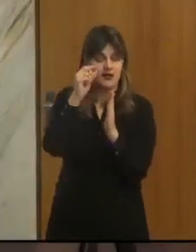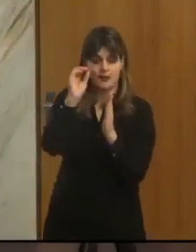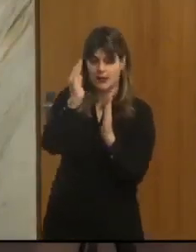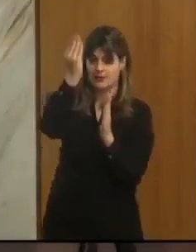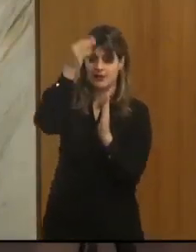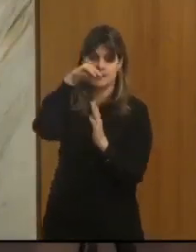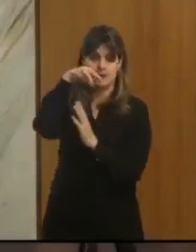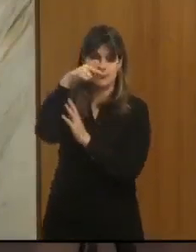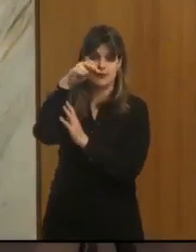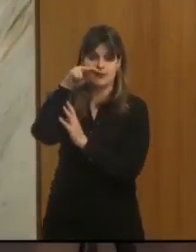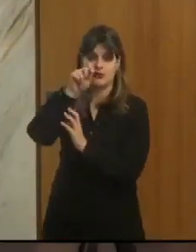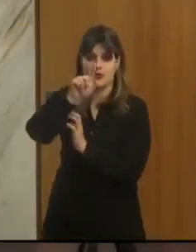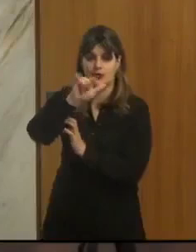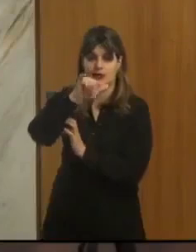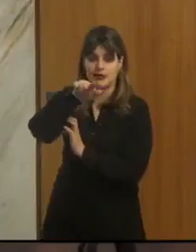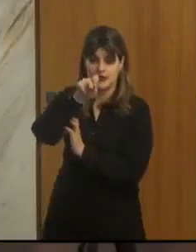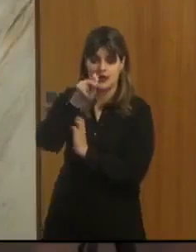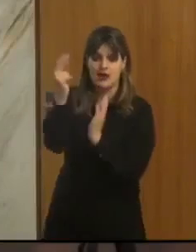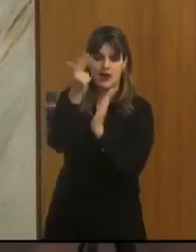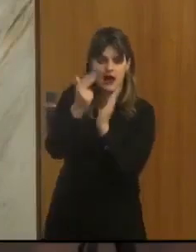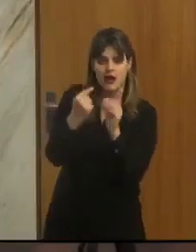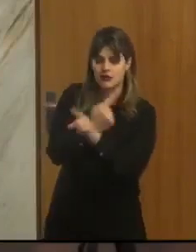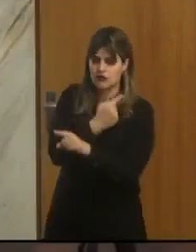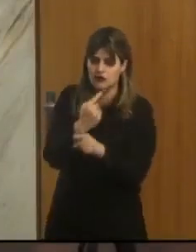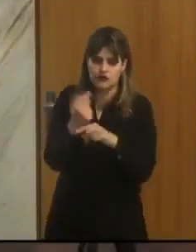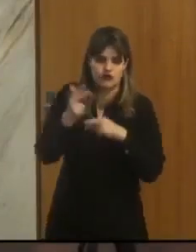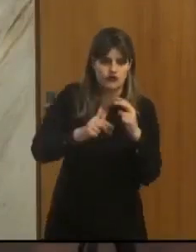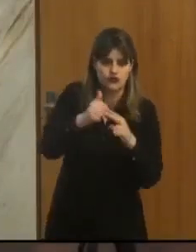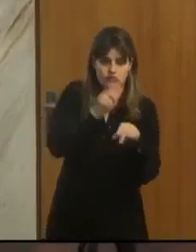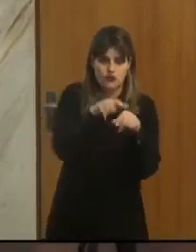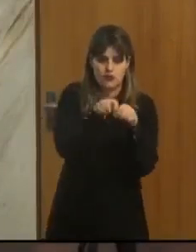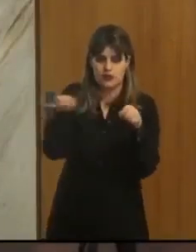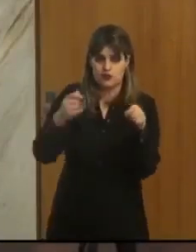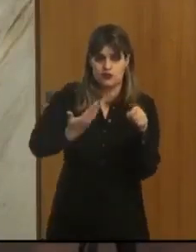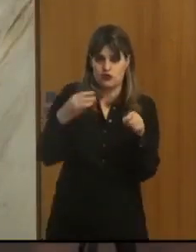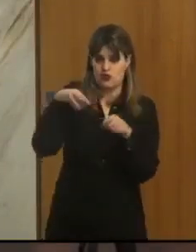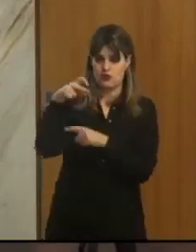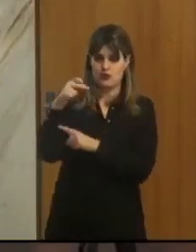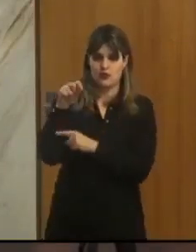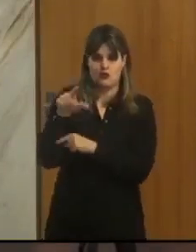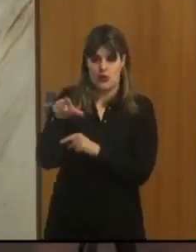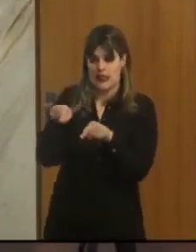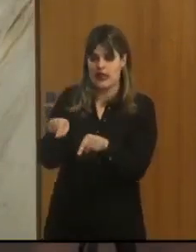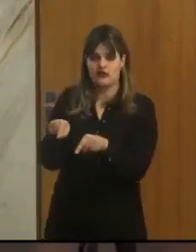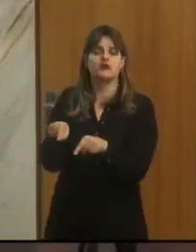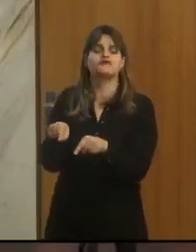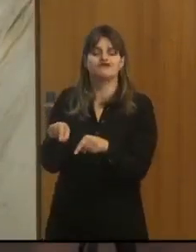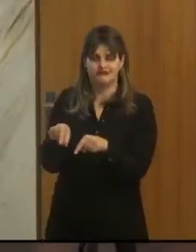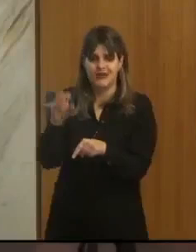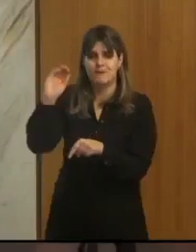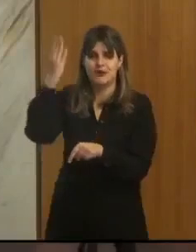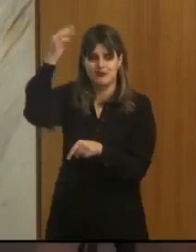manuelino, as obras, a arte produzida, as construções do tempo de Dom Manuel, esta marca o início do tempo de Dom